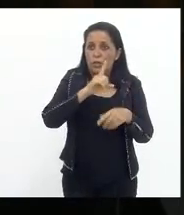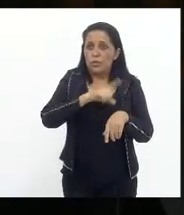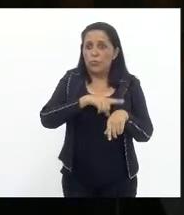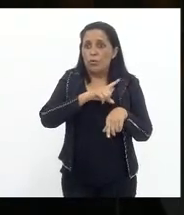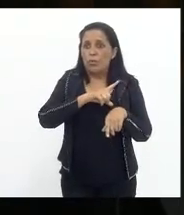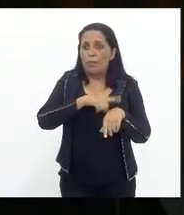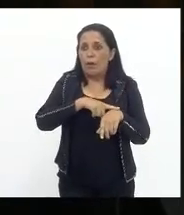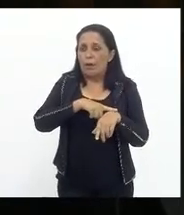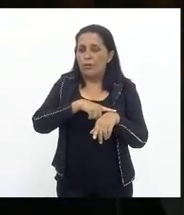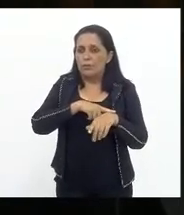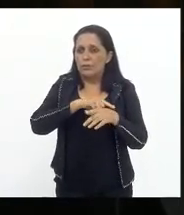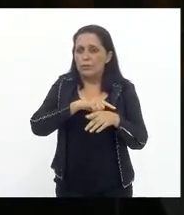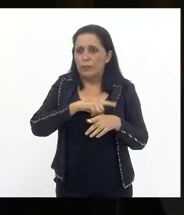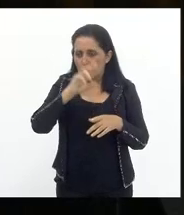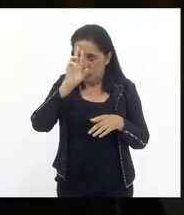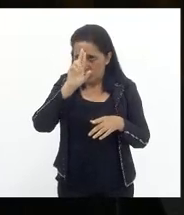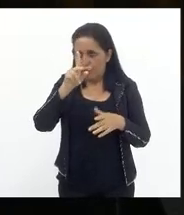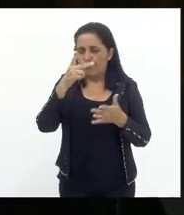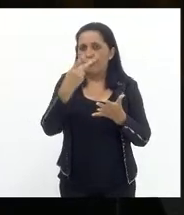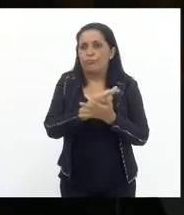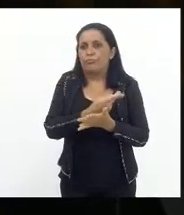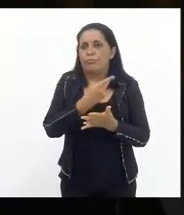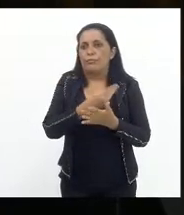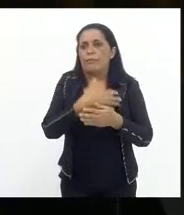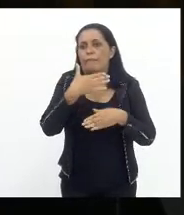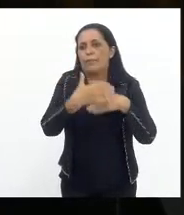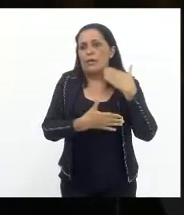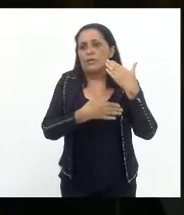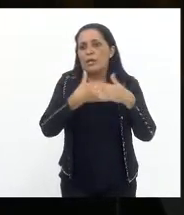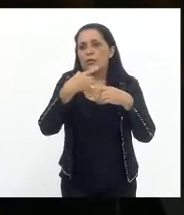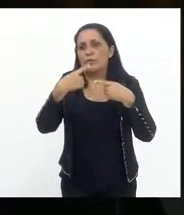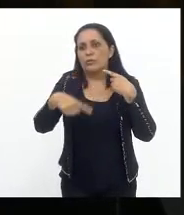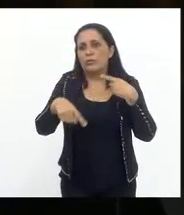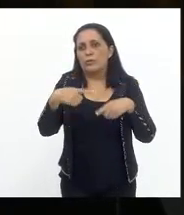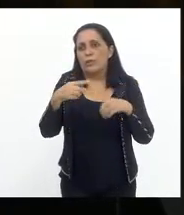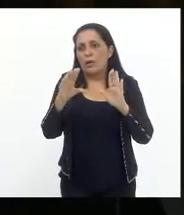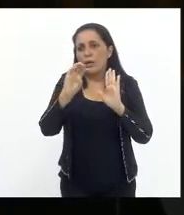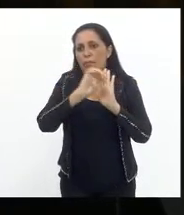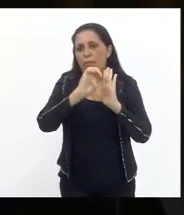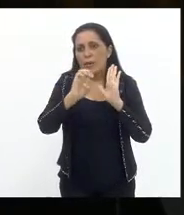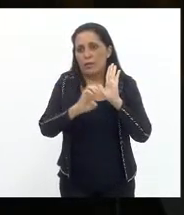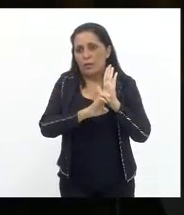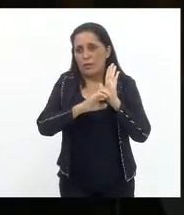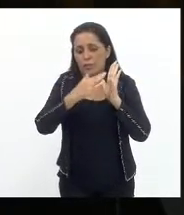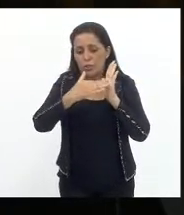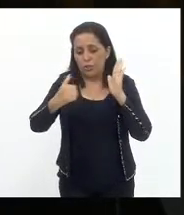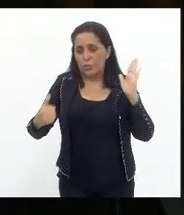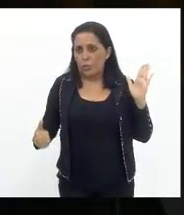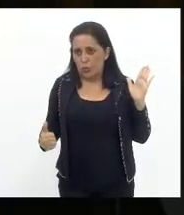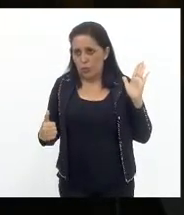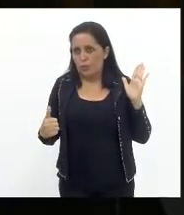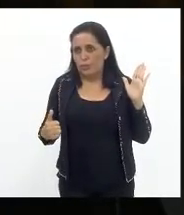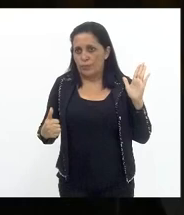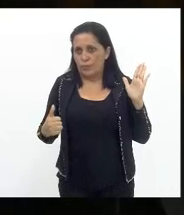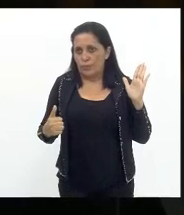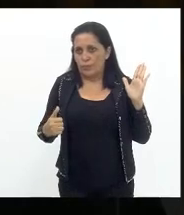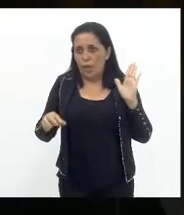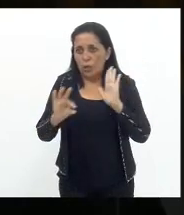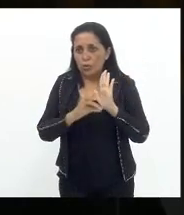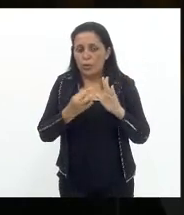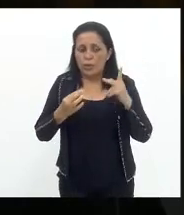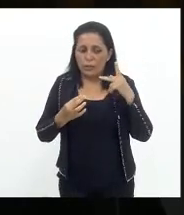induzido a erro, durante todo o processo de discussão, a emenda de autoria dele acabou sendo retirada, e num